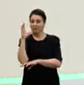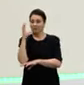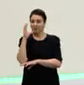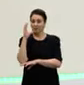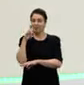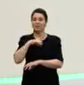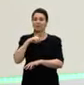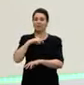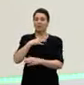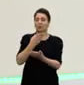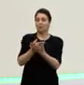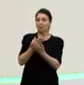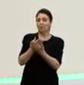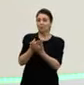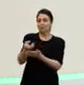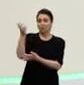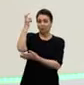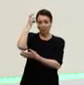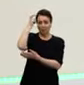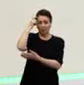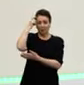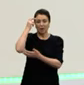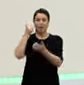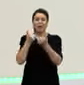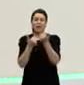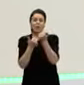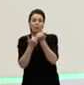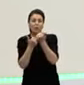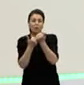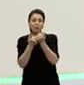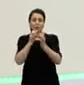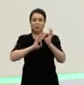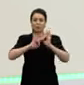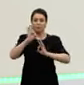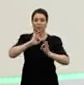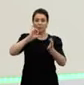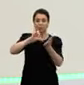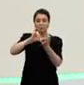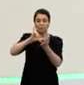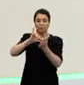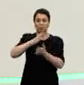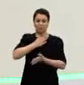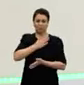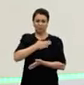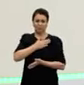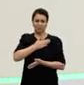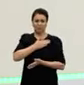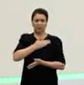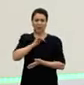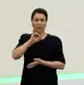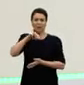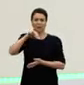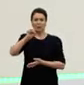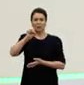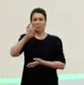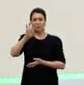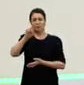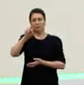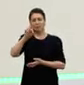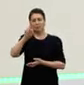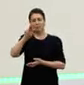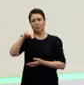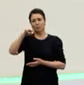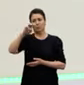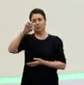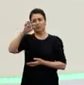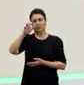Estudos Culturais. É coordenadora atualmente do Centro de Cardiologia Experimental do Instituto de Cardiologia do Rio Grande